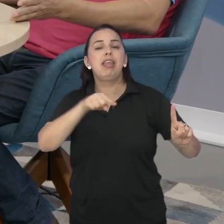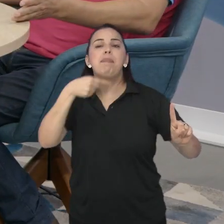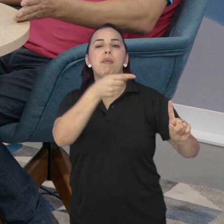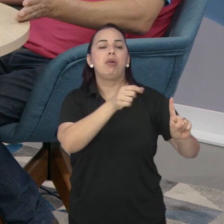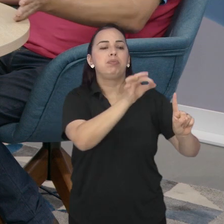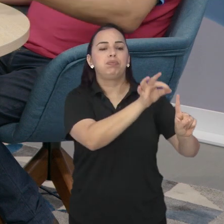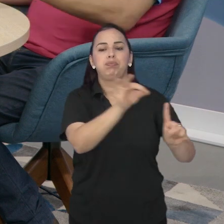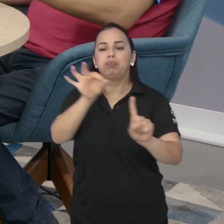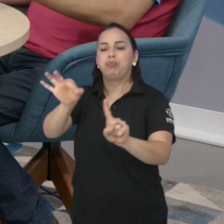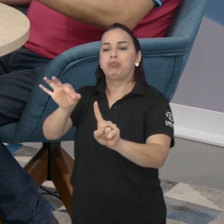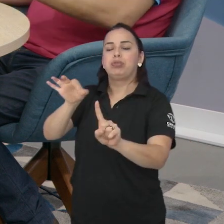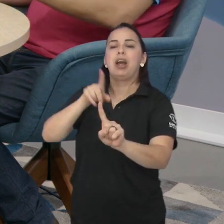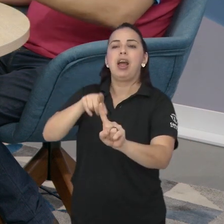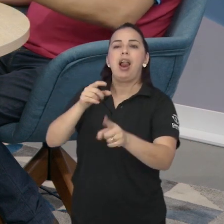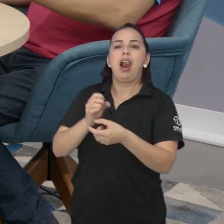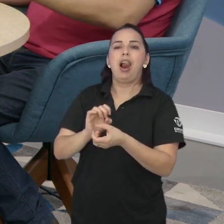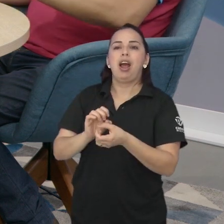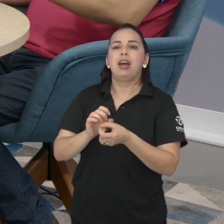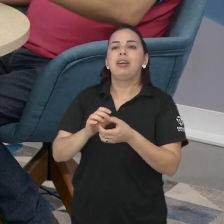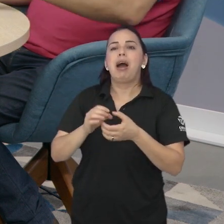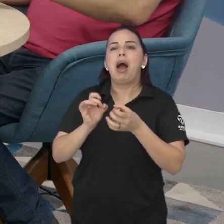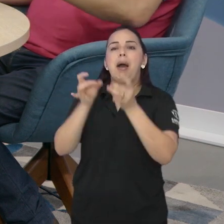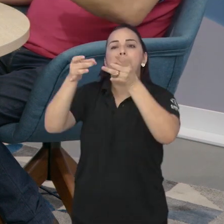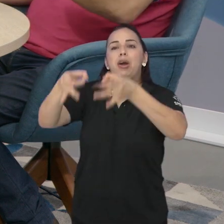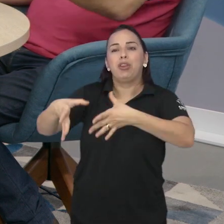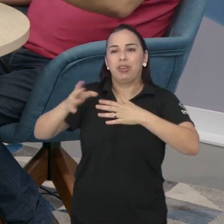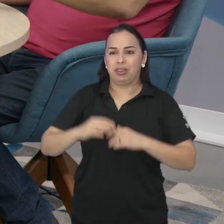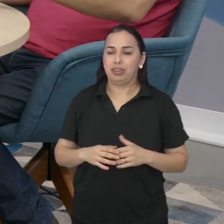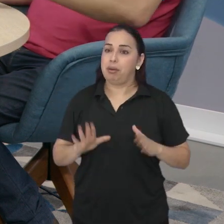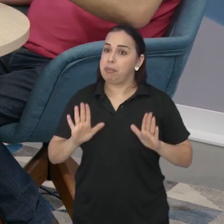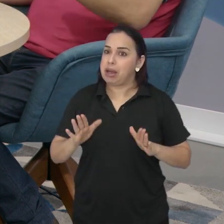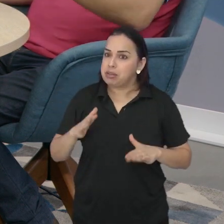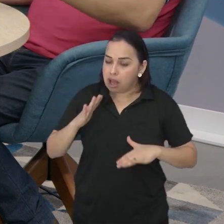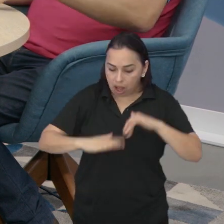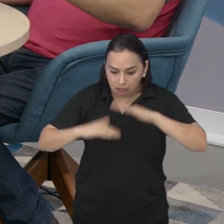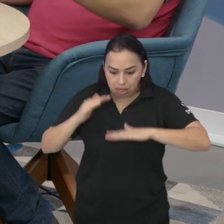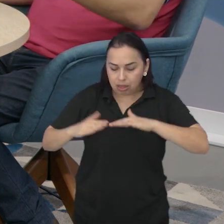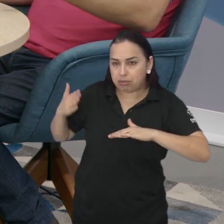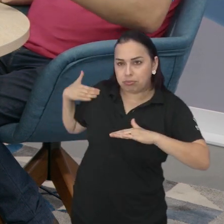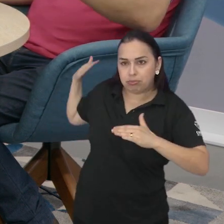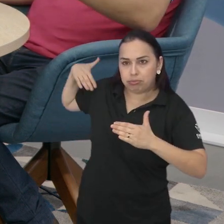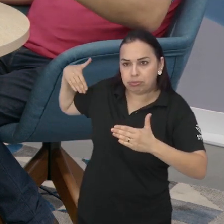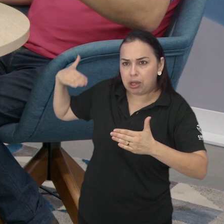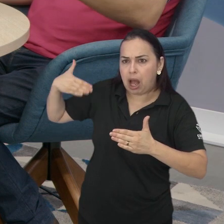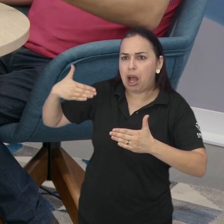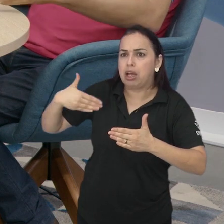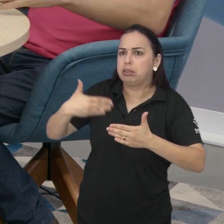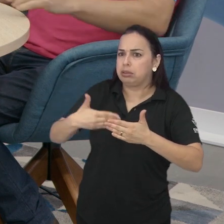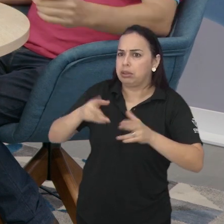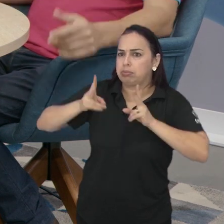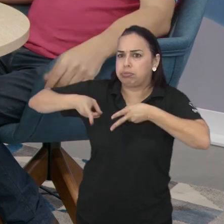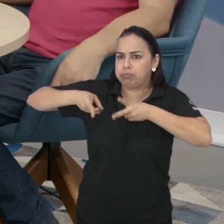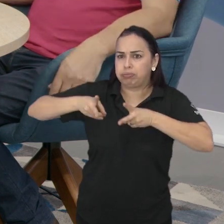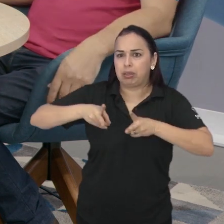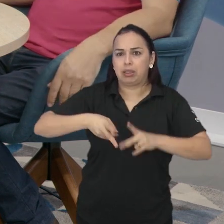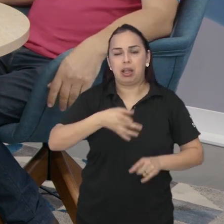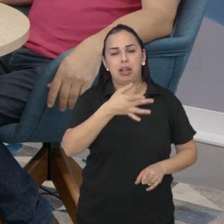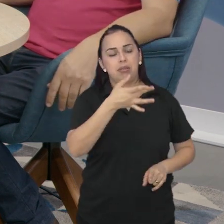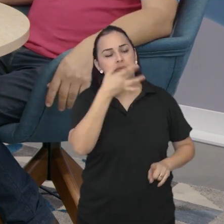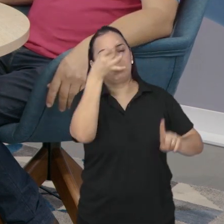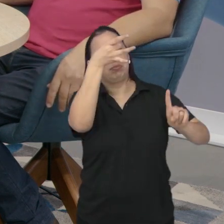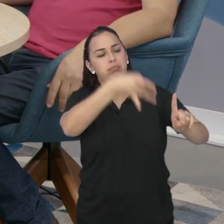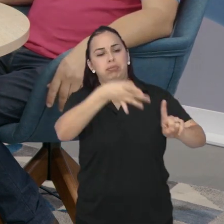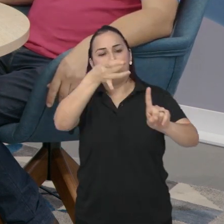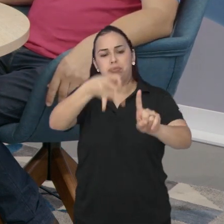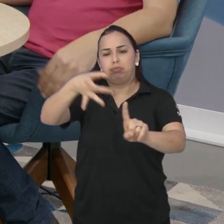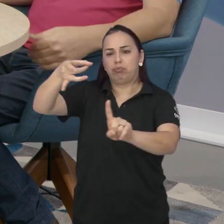que ele é lançado ao bel prazer. E essa prática continuou e continua existindo ainda hoje, pessoas que são colocadas